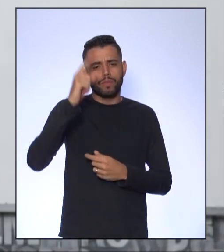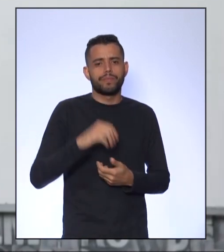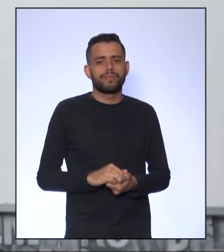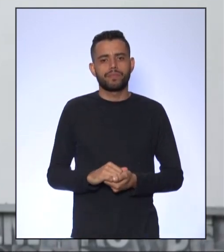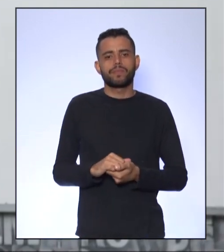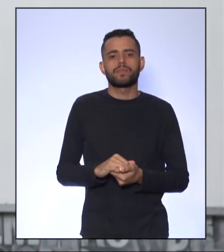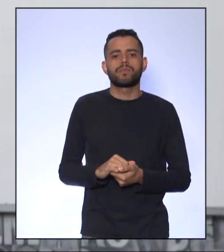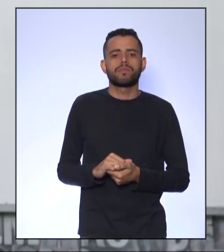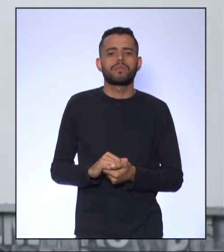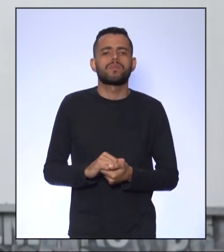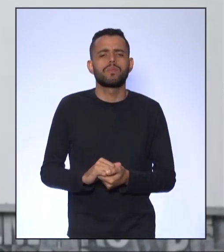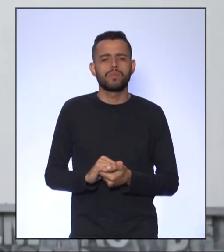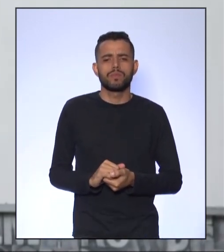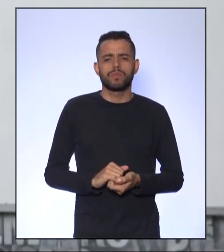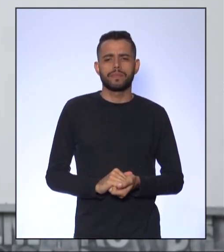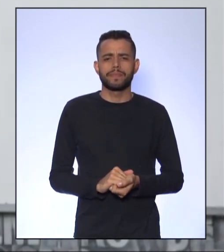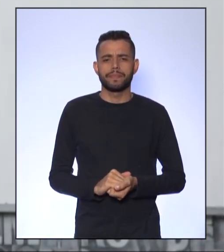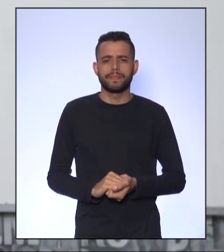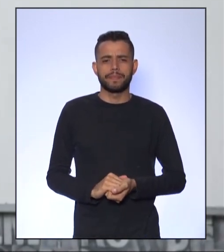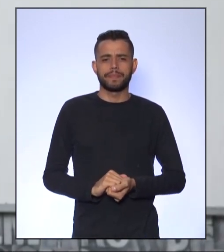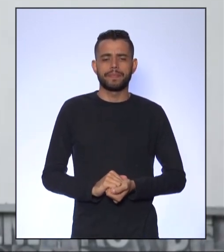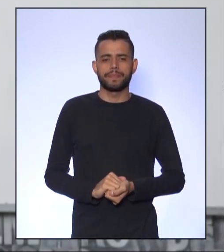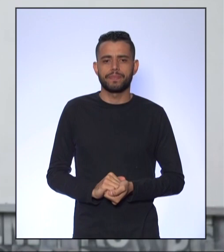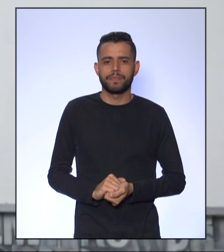vai apresentar